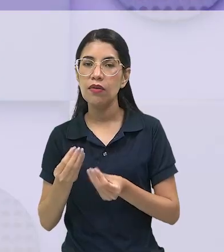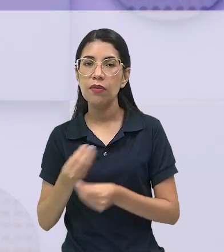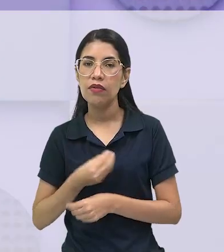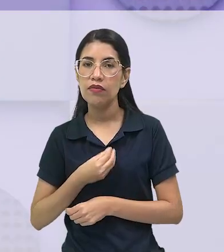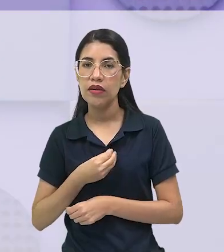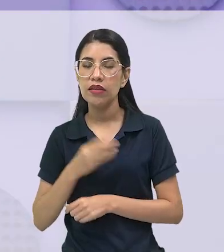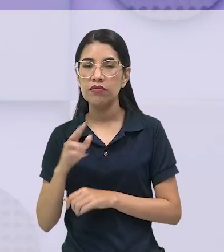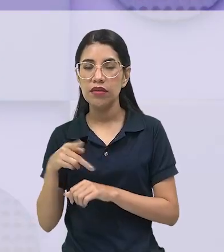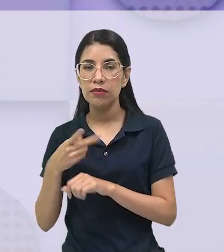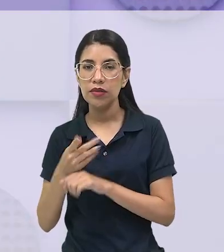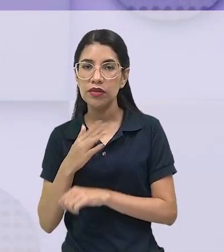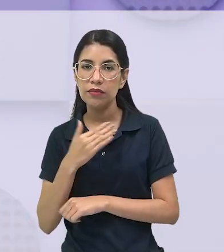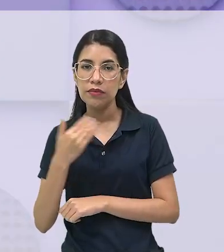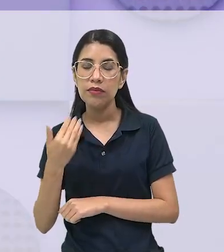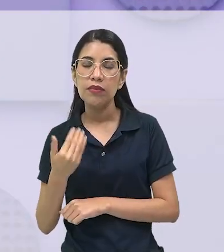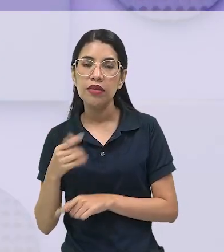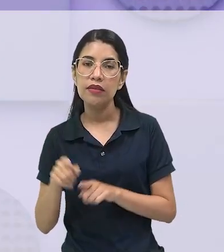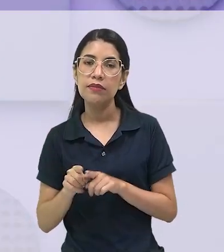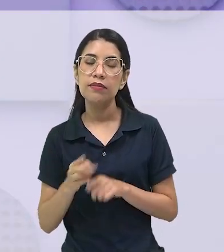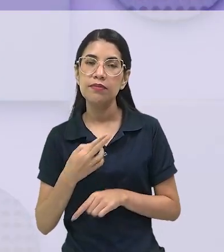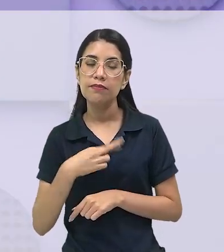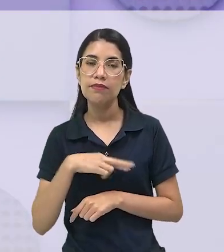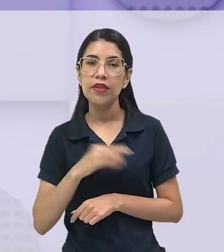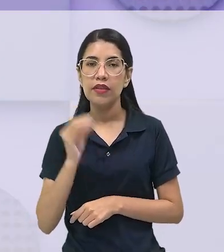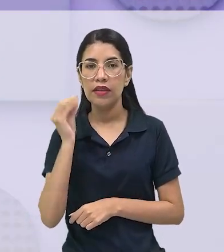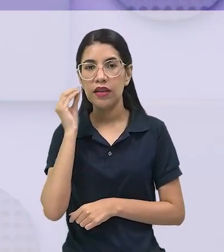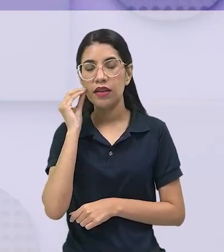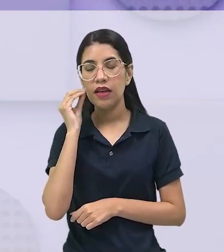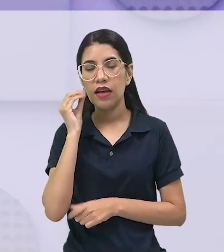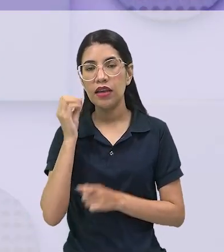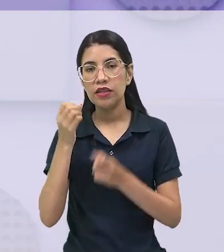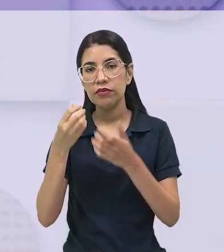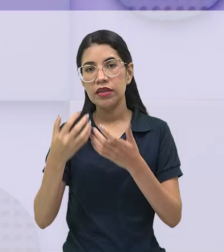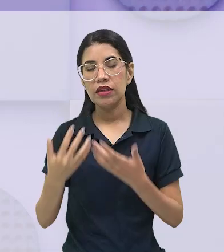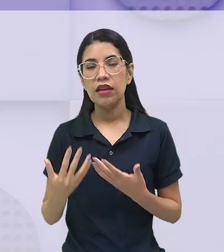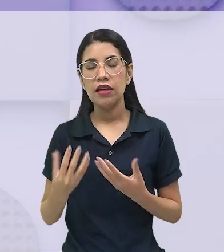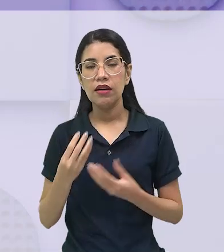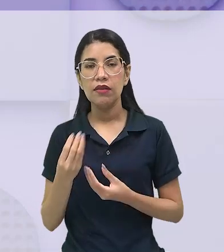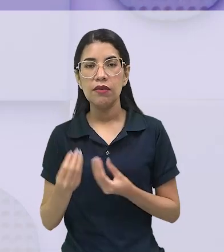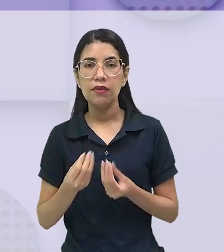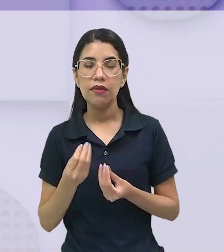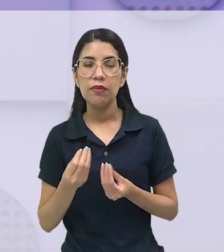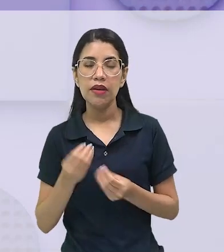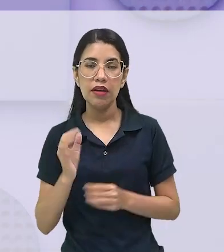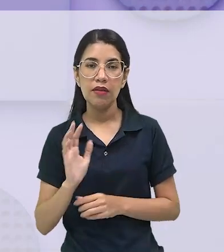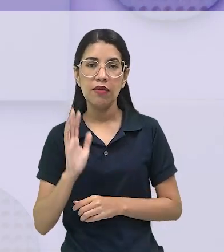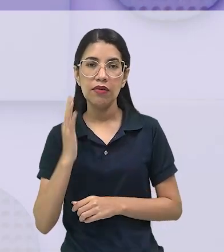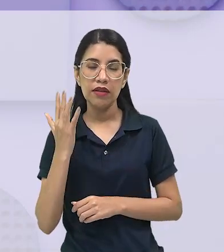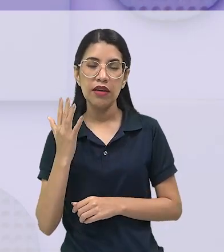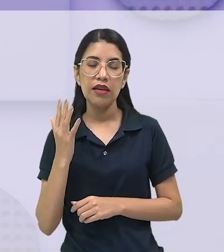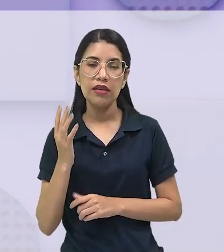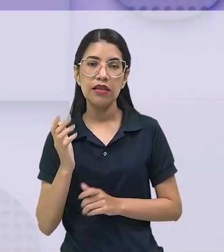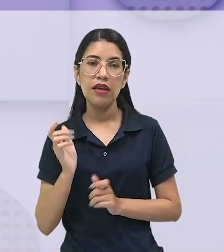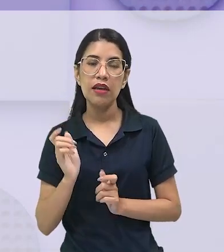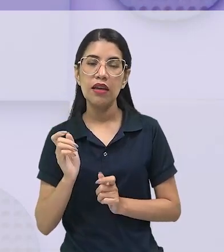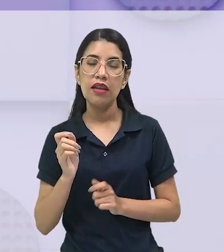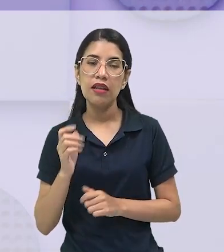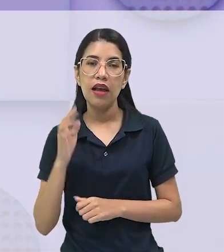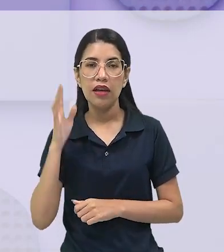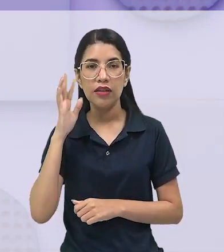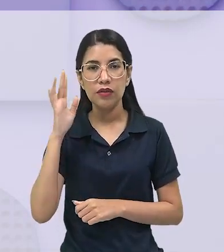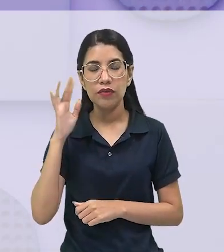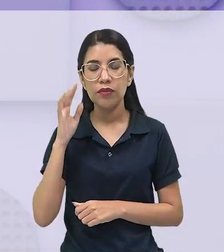que também a religião foi usada como uma tentativa de explicação diante dessa realidade existencial